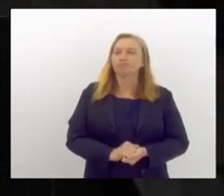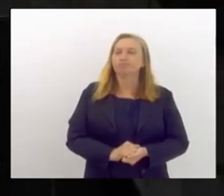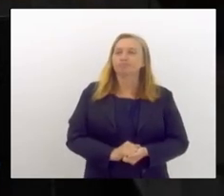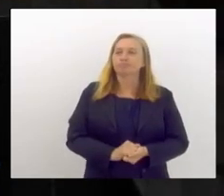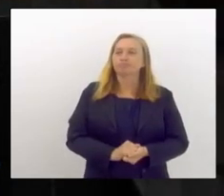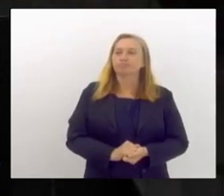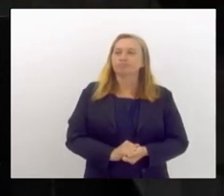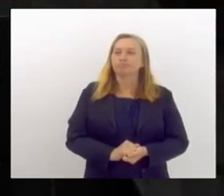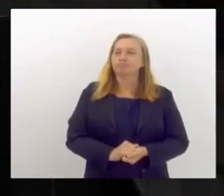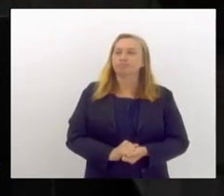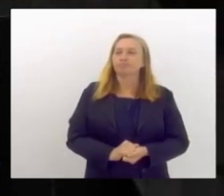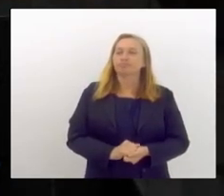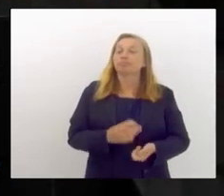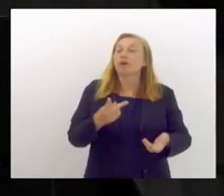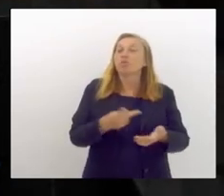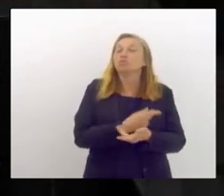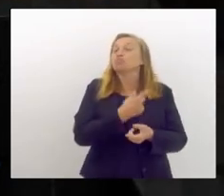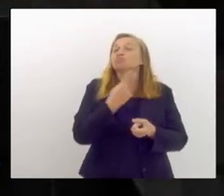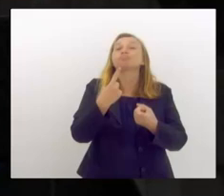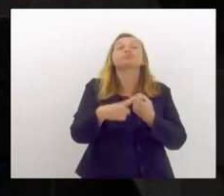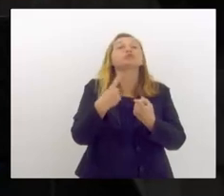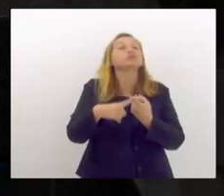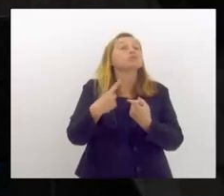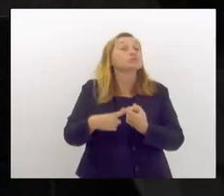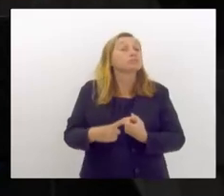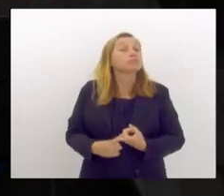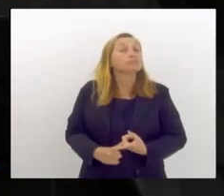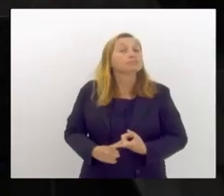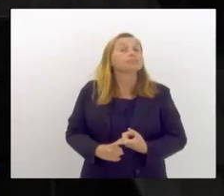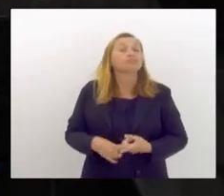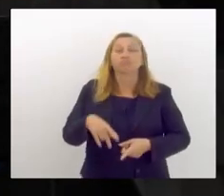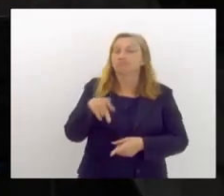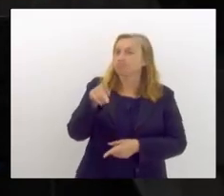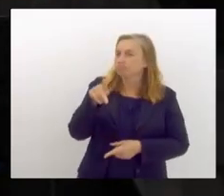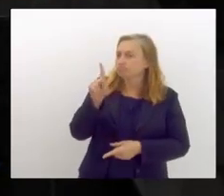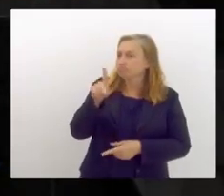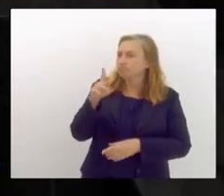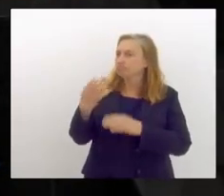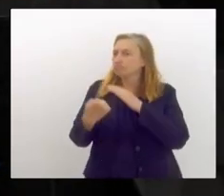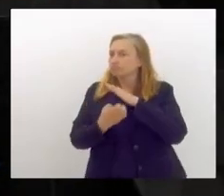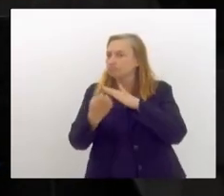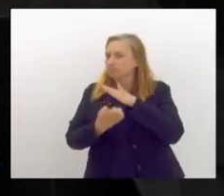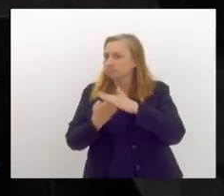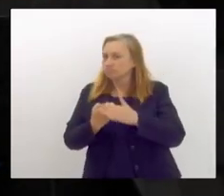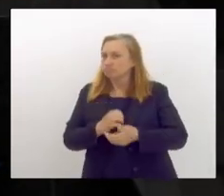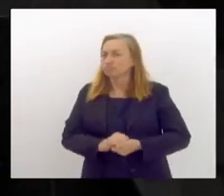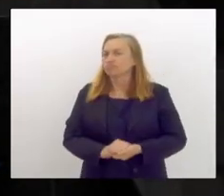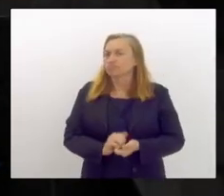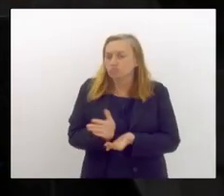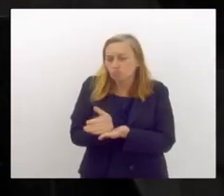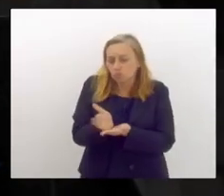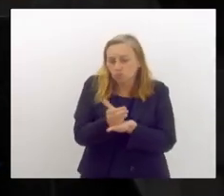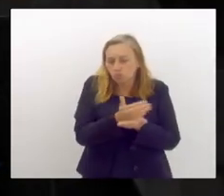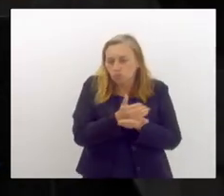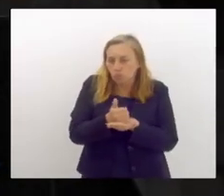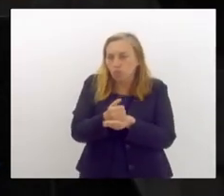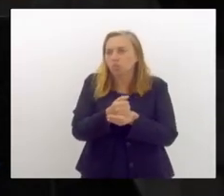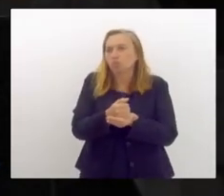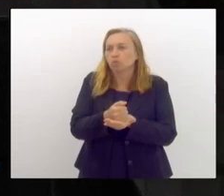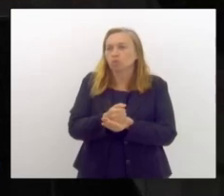isso aconteceu por quê? Porque a Petrobras, na sanha arrecadatória,